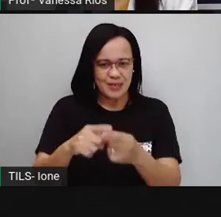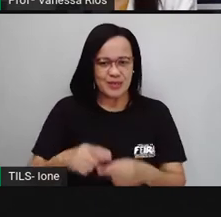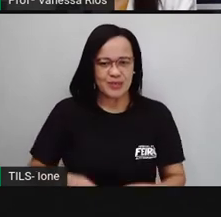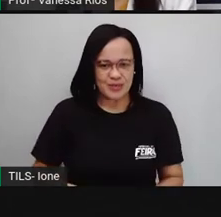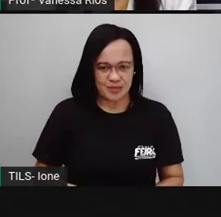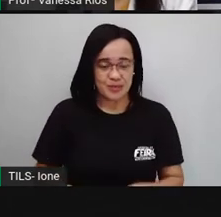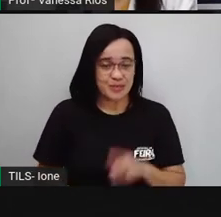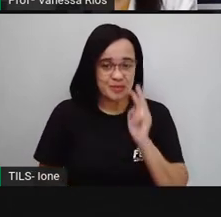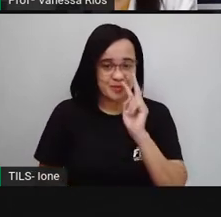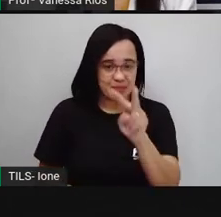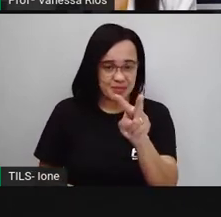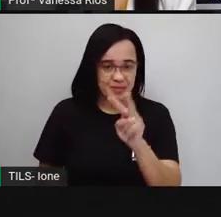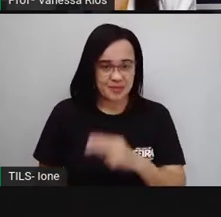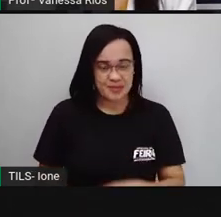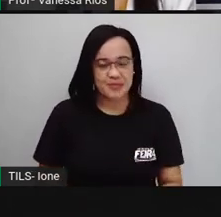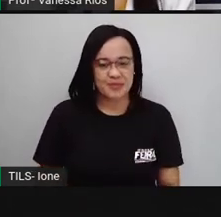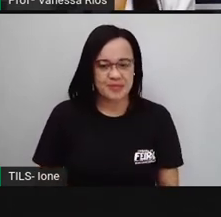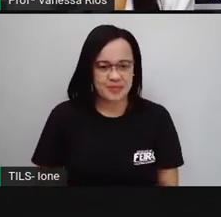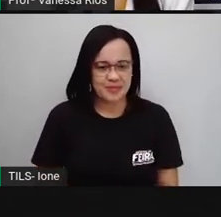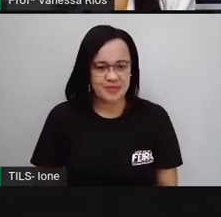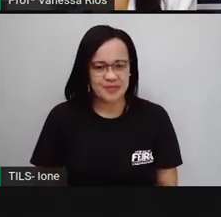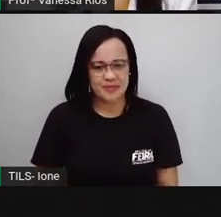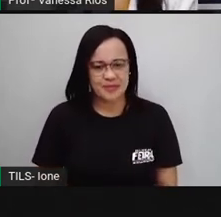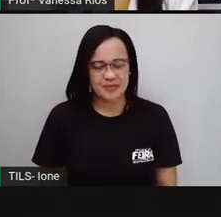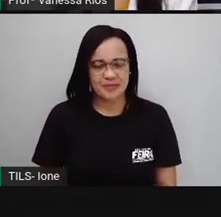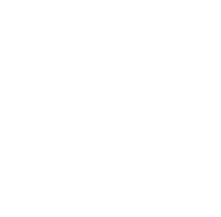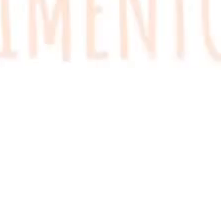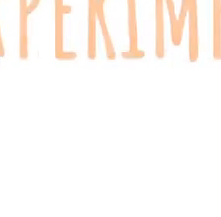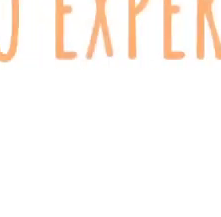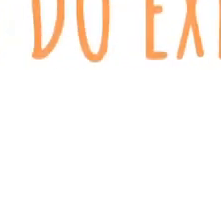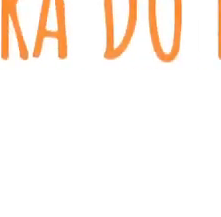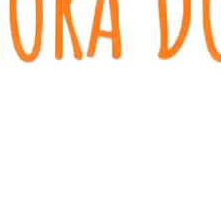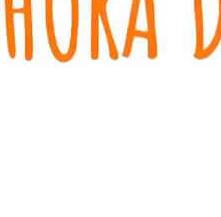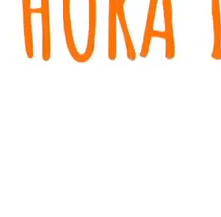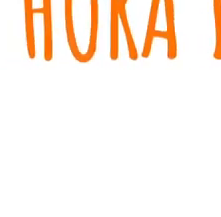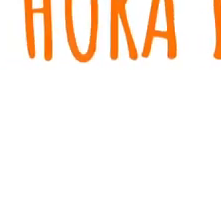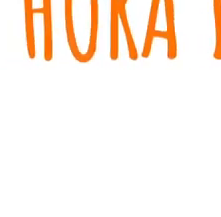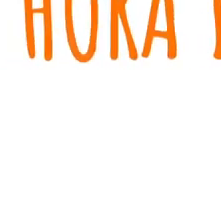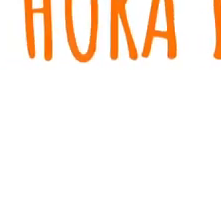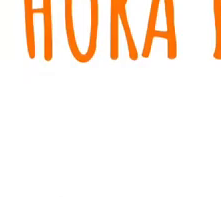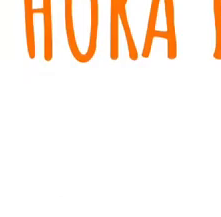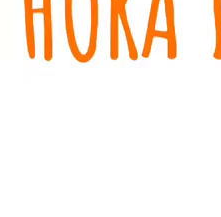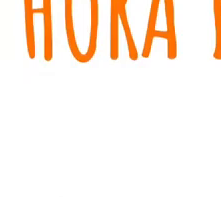ser feitas aí com você, aí de casa, tá bom? Vamos prestar.